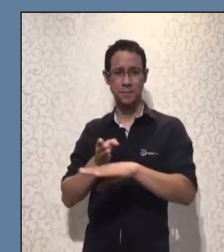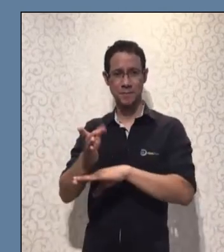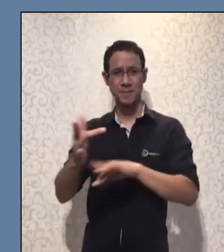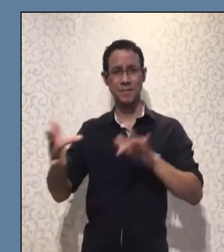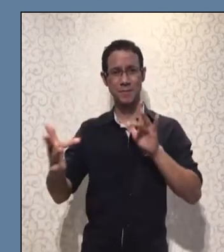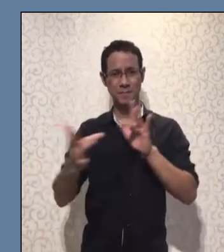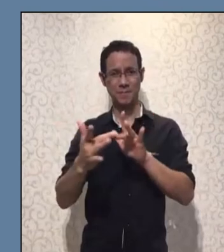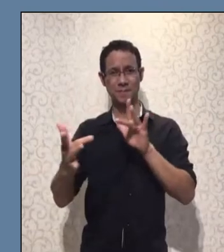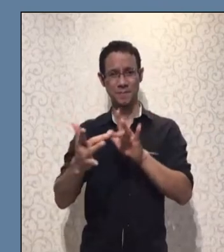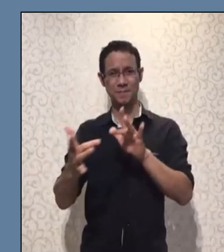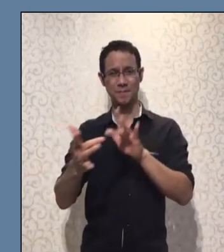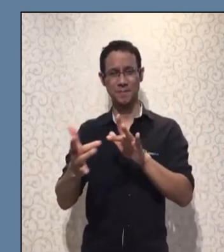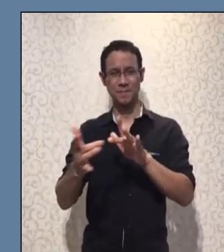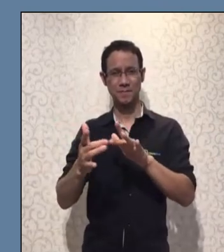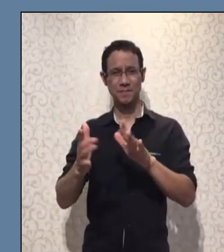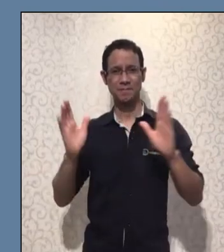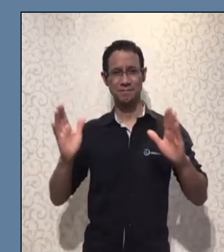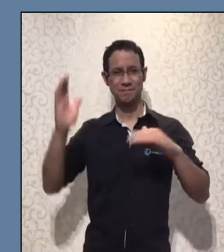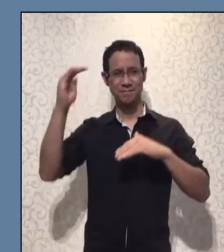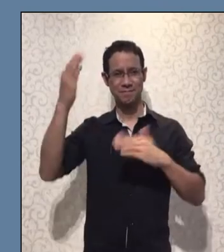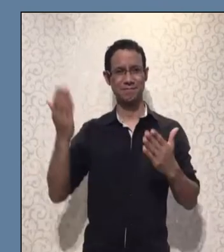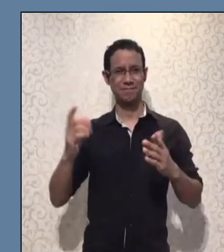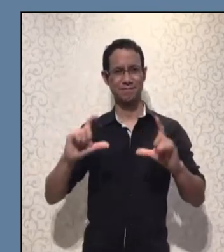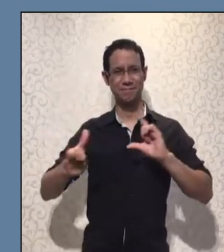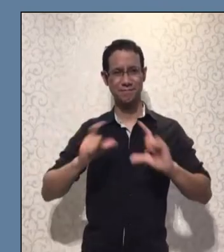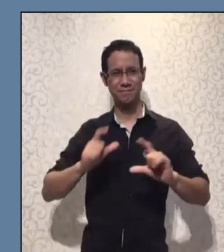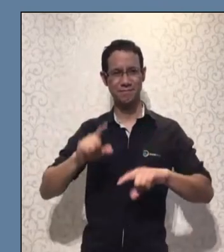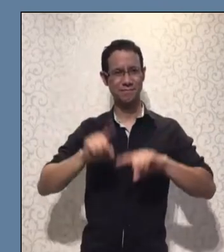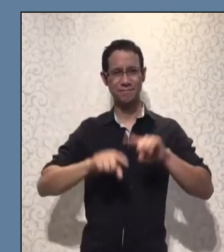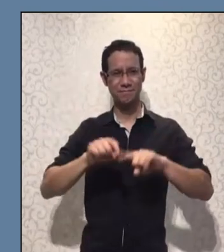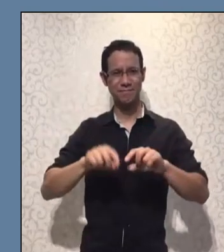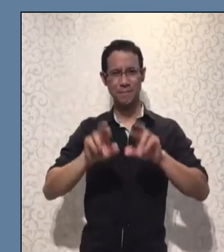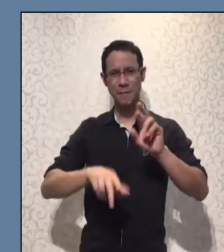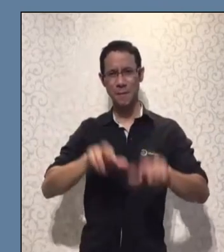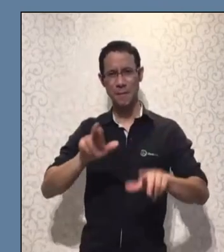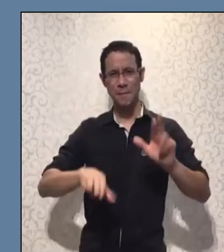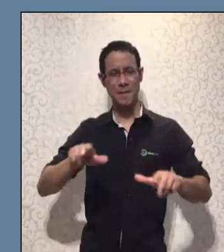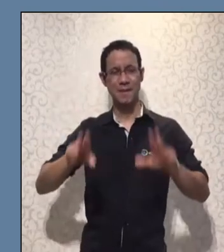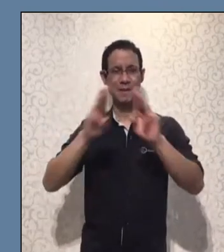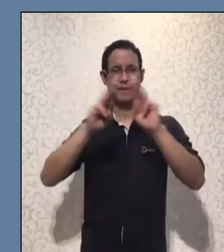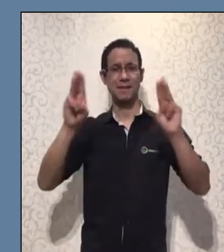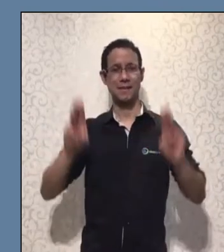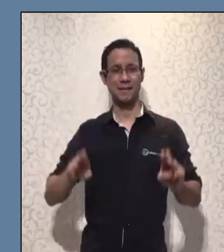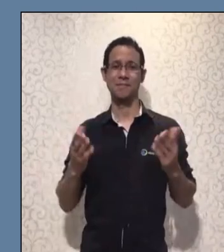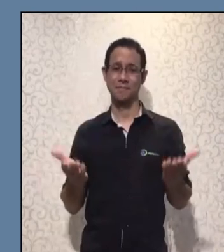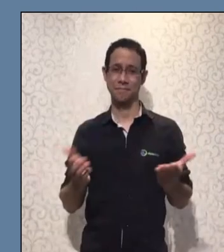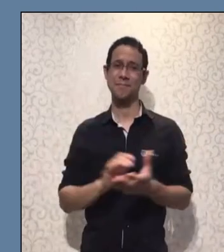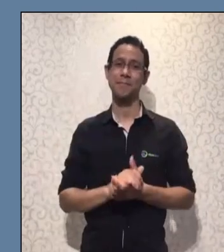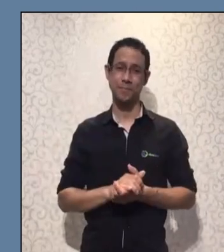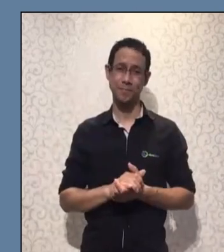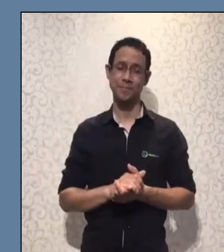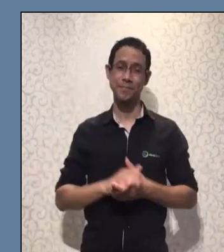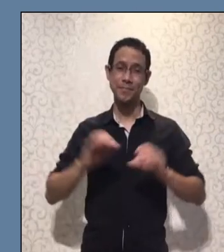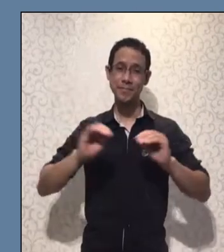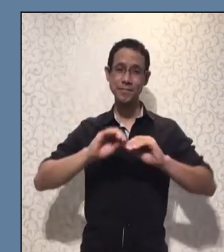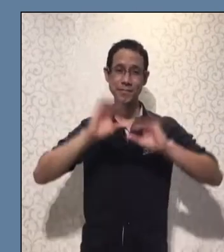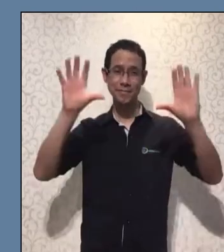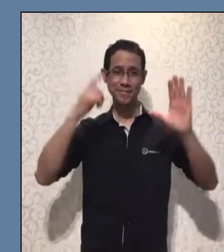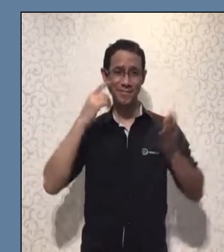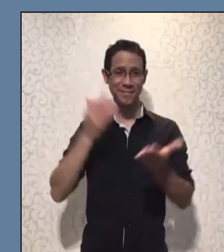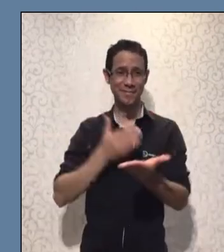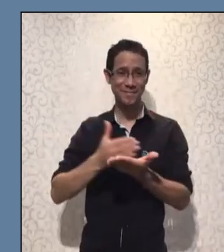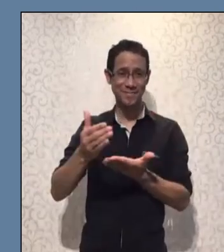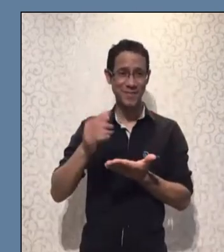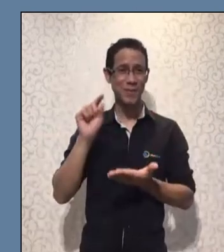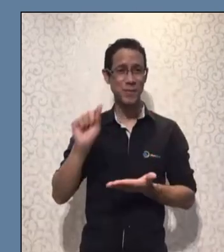com os acervos dos museus e tal. Isso, para mim, acho que é uma premissa para chamar para deixar claro desde o início,